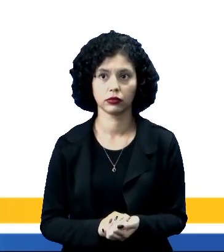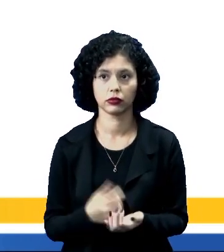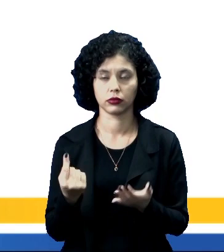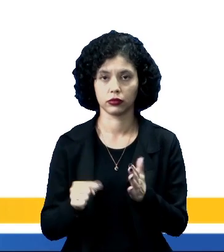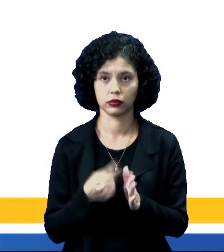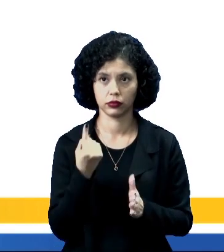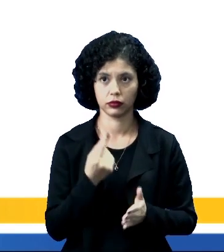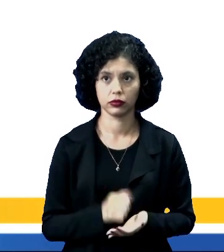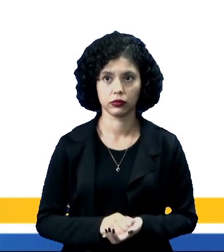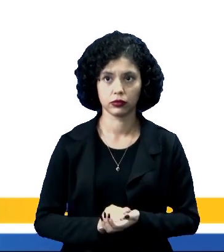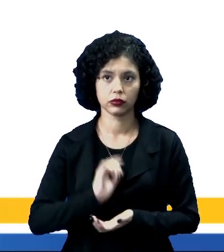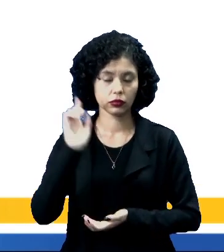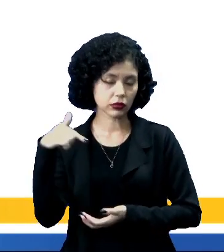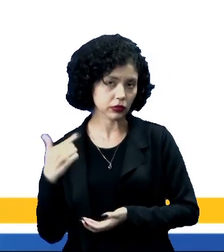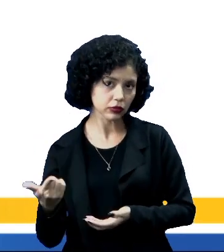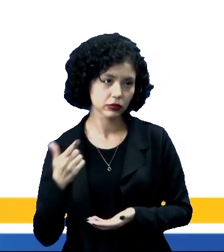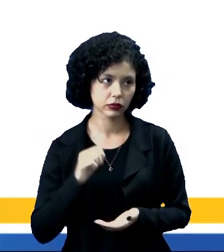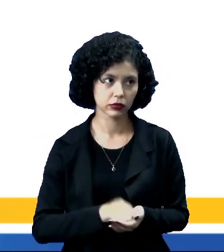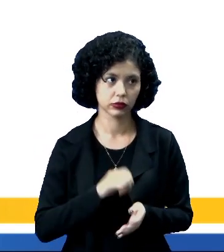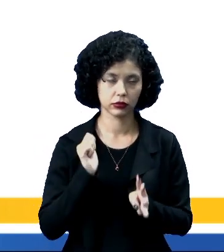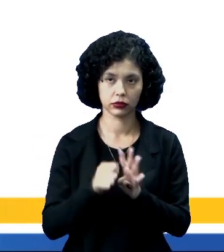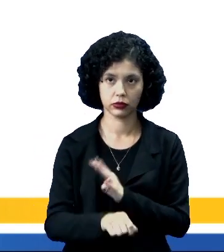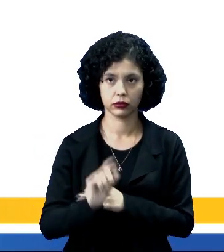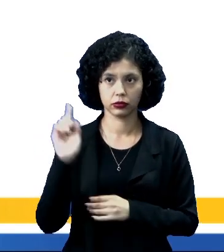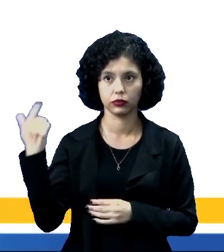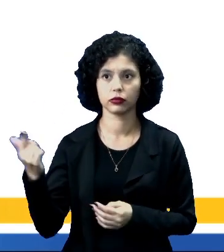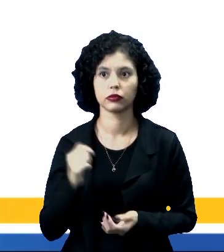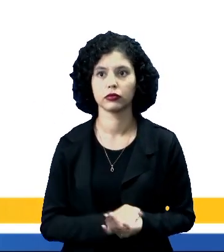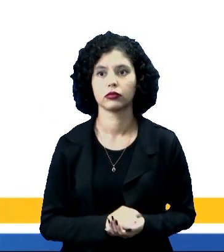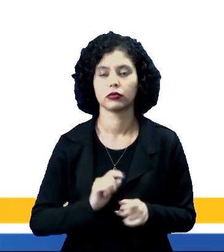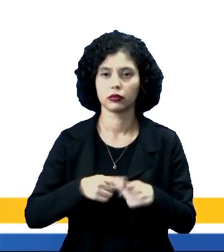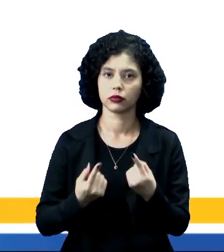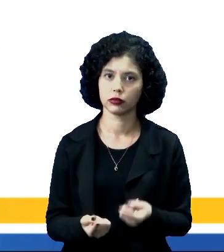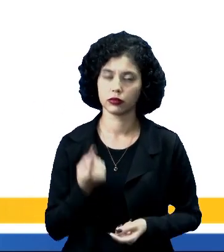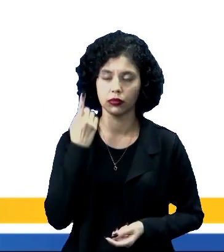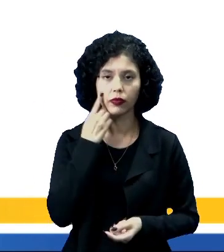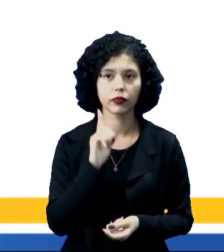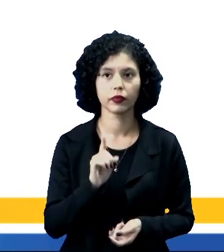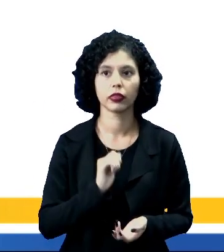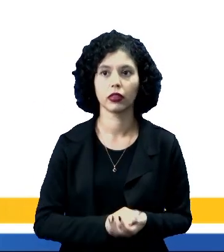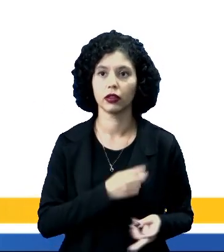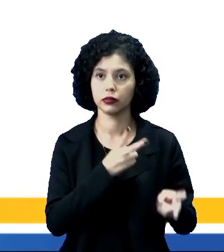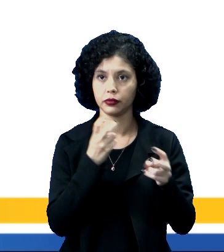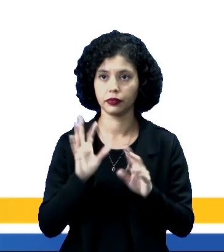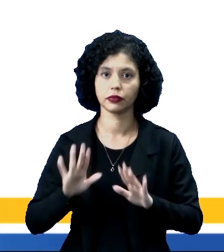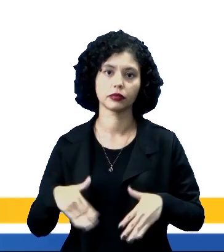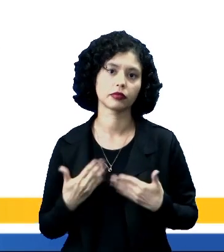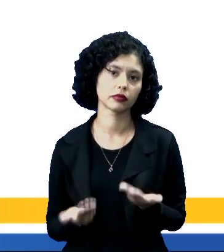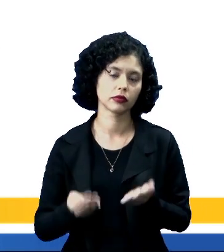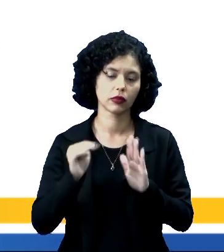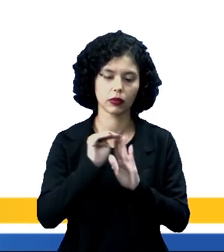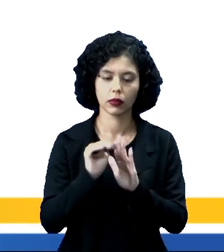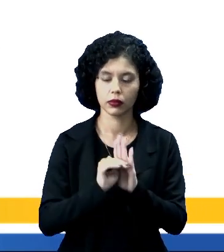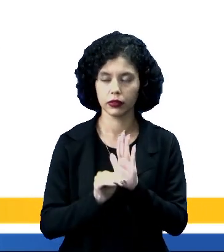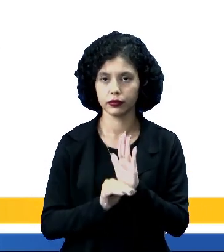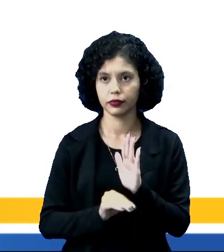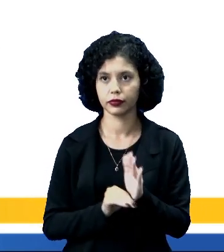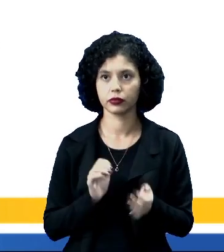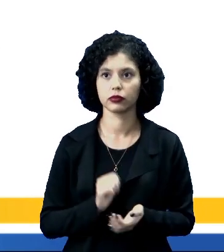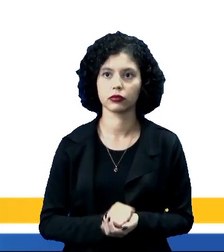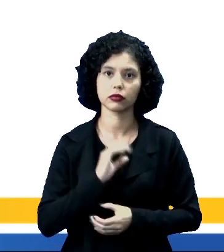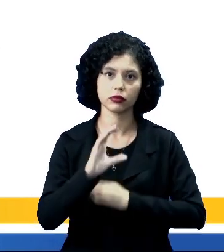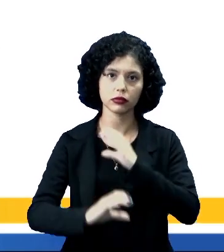no primeiro dia da próxima no mês seguinte E aí mais uma vez vocês podem observar Quais são as fases do ciclo